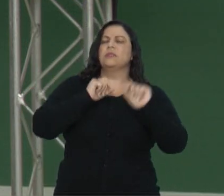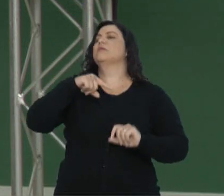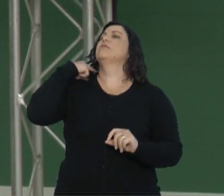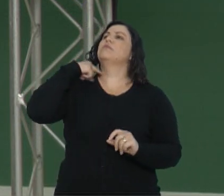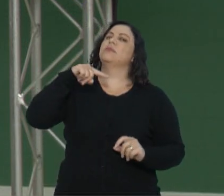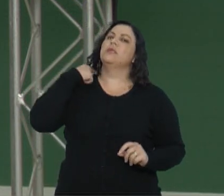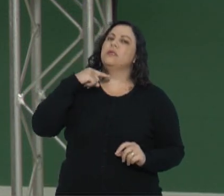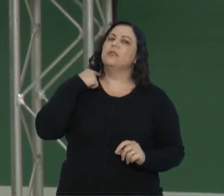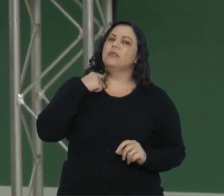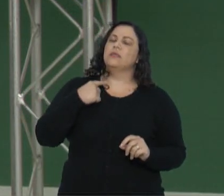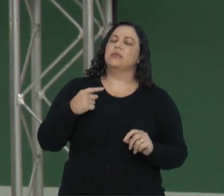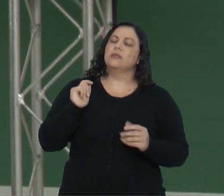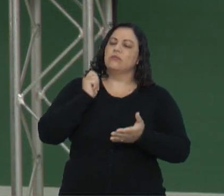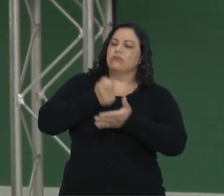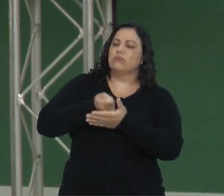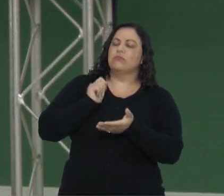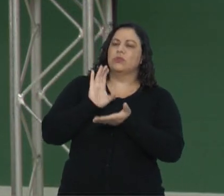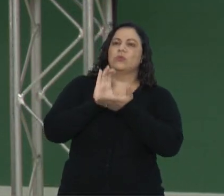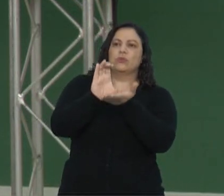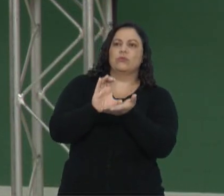que ajudou a bancar esse filme, né?